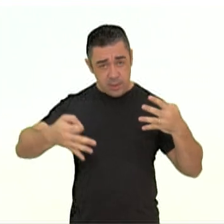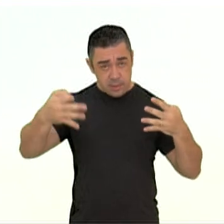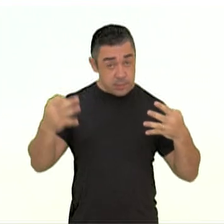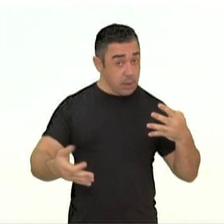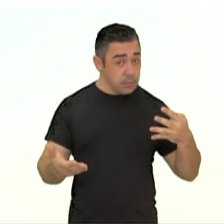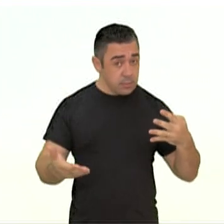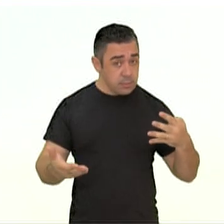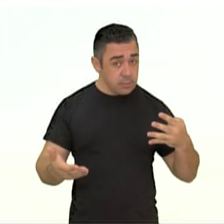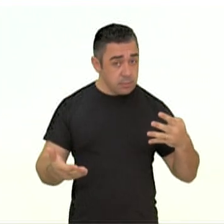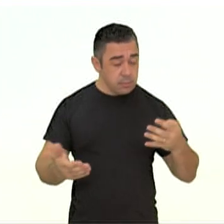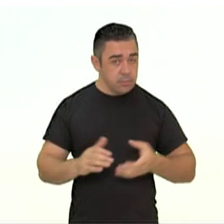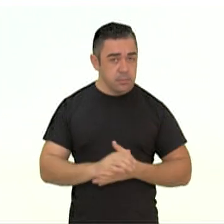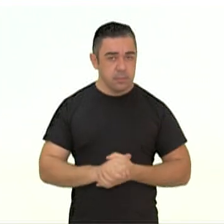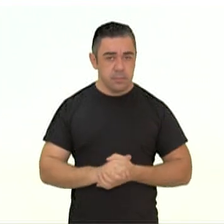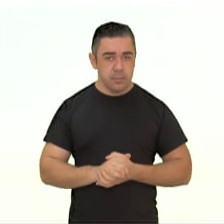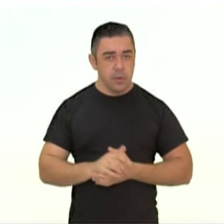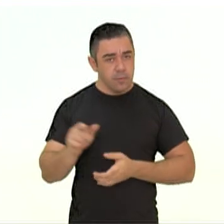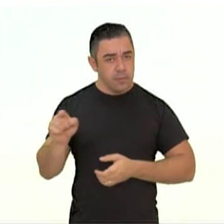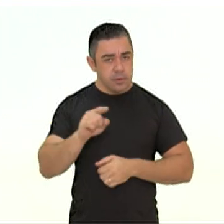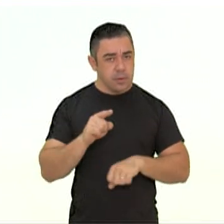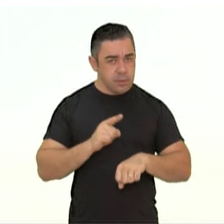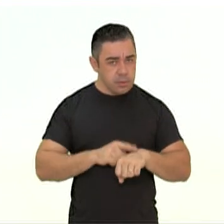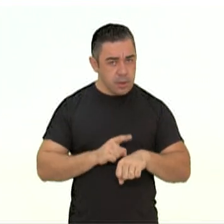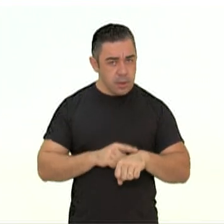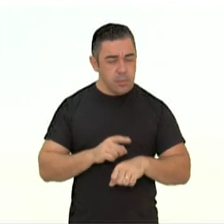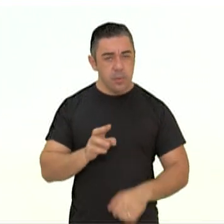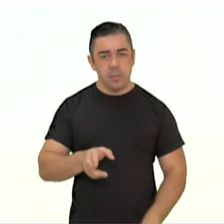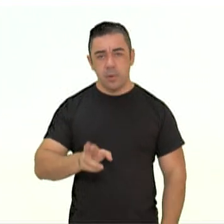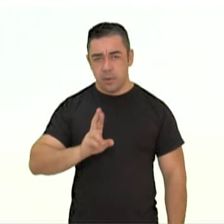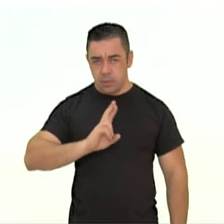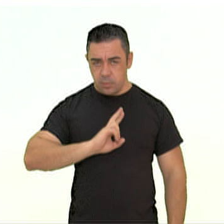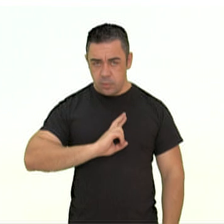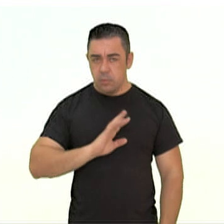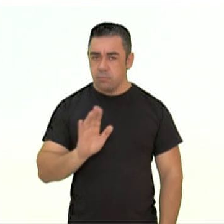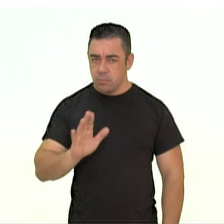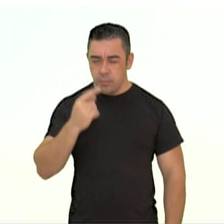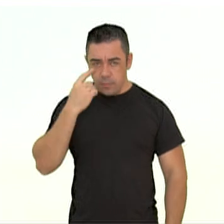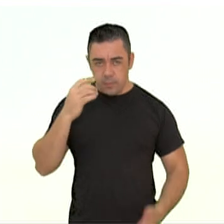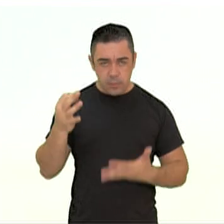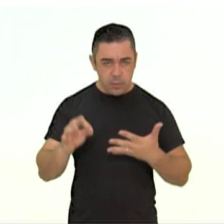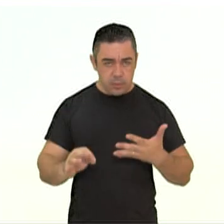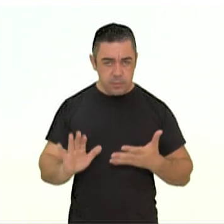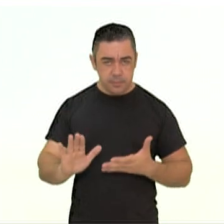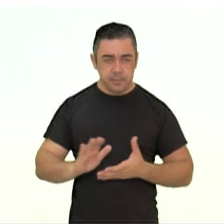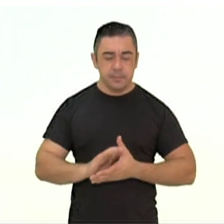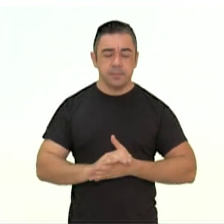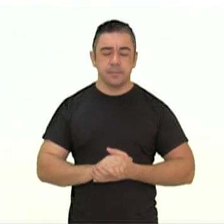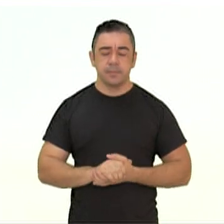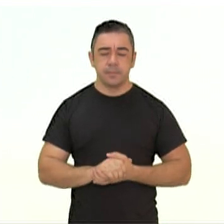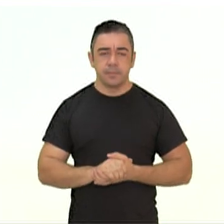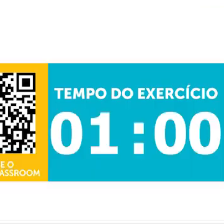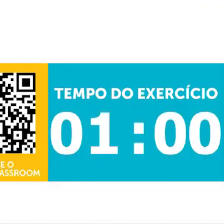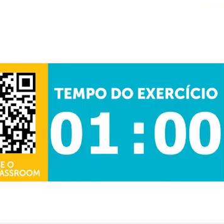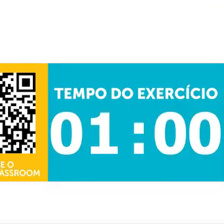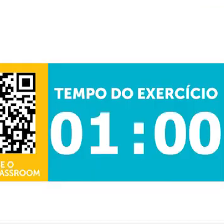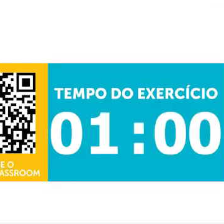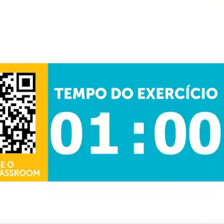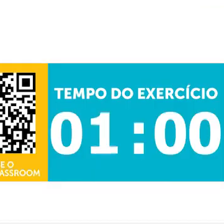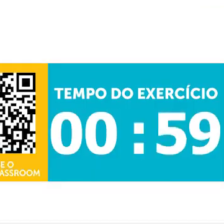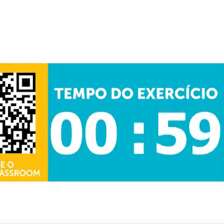alternativa correta? Então, agora vocês terão um tempinho para responder e nós já retornamos com a correção.